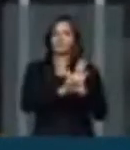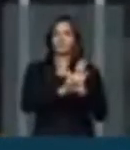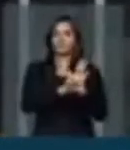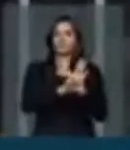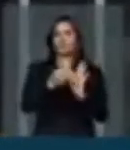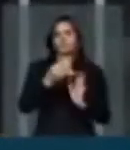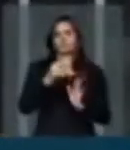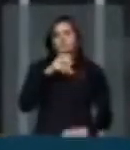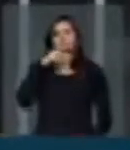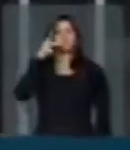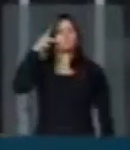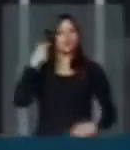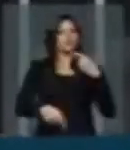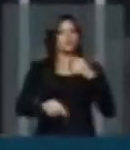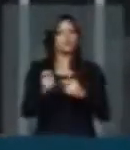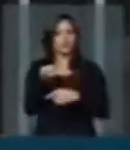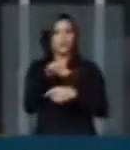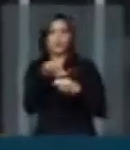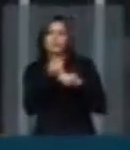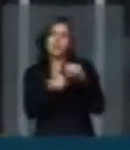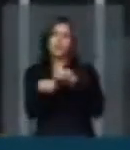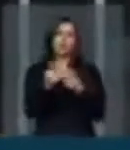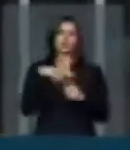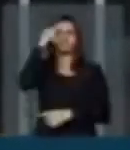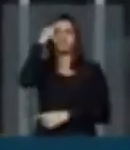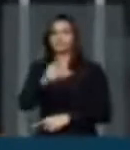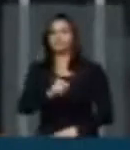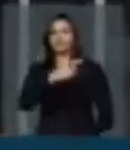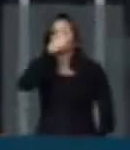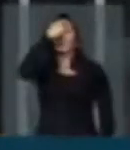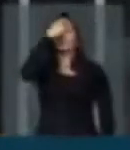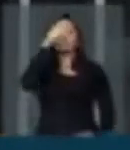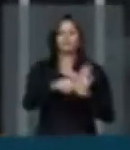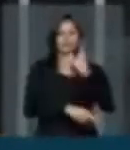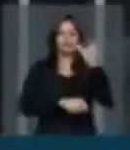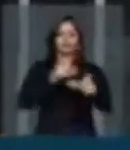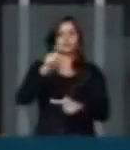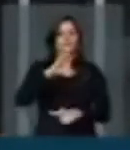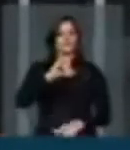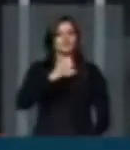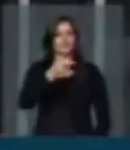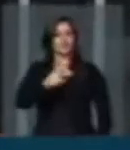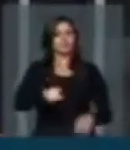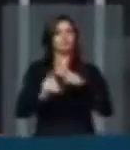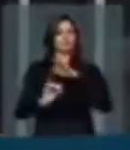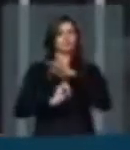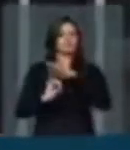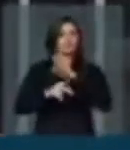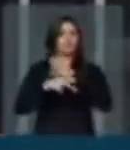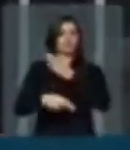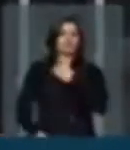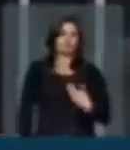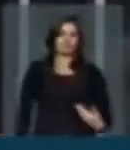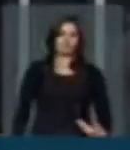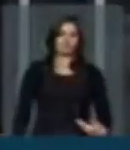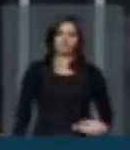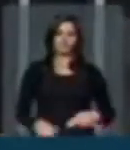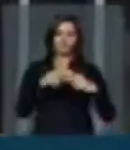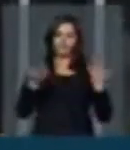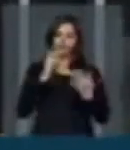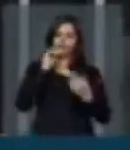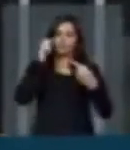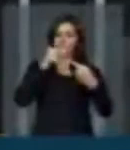ou pelos partidos, da consciência e ações dos cidadãos e das instituições. Nesse ponto, e nessa